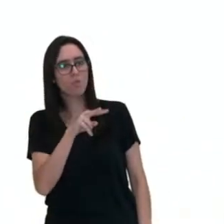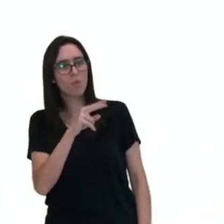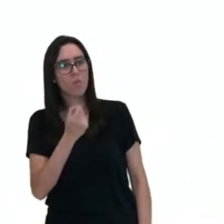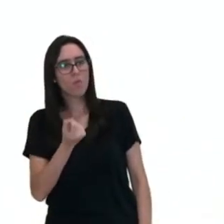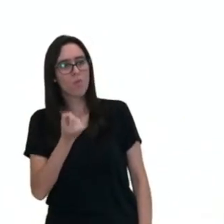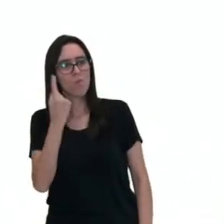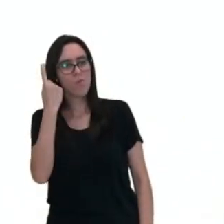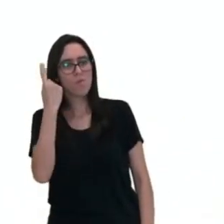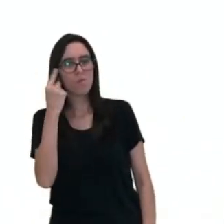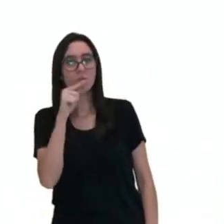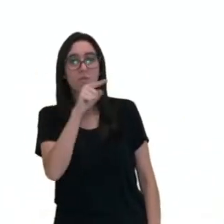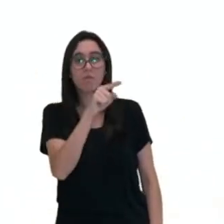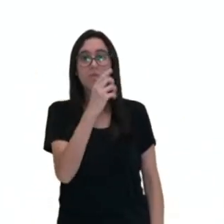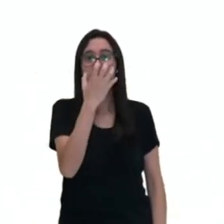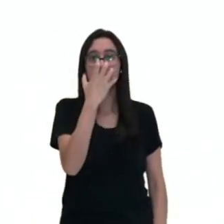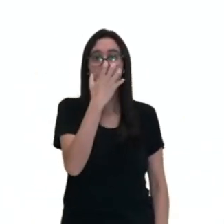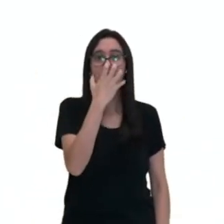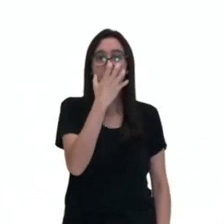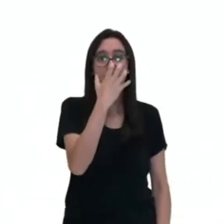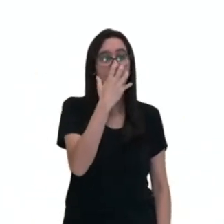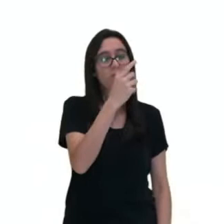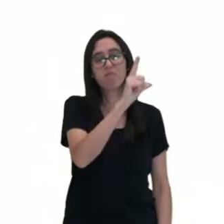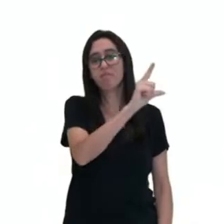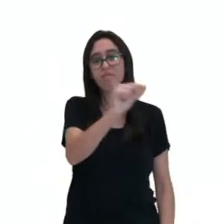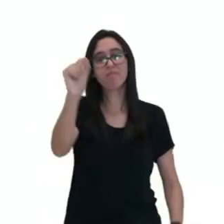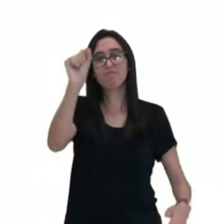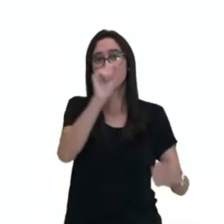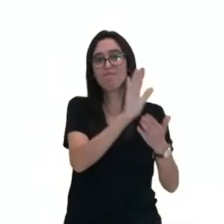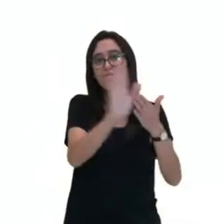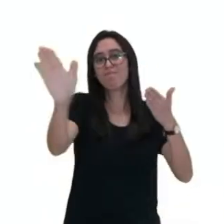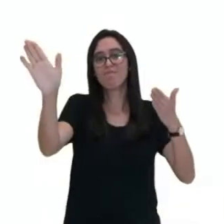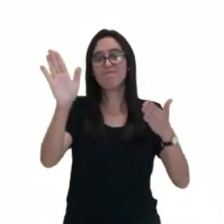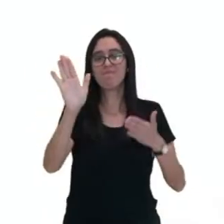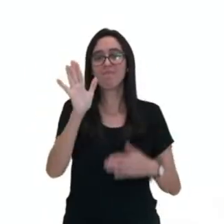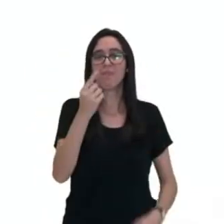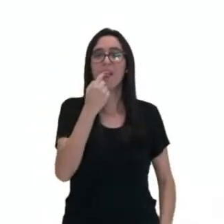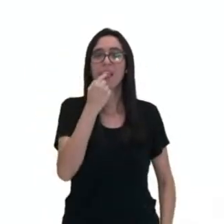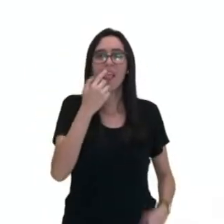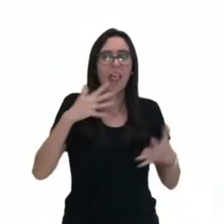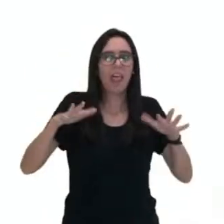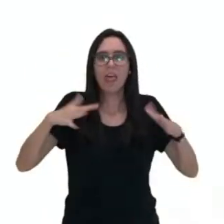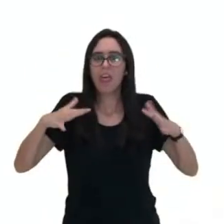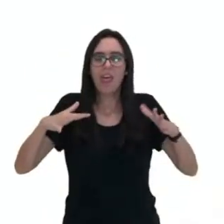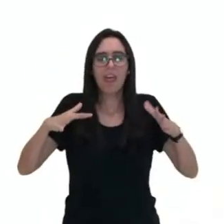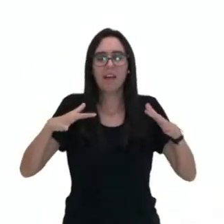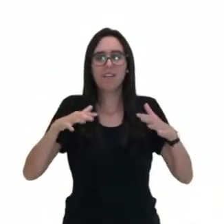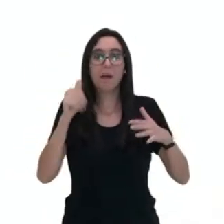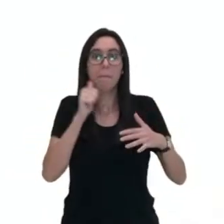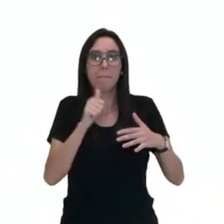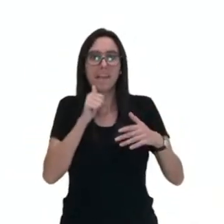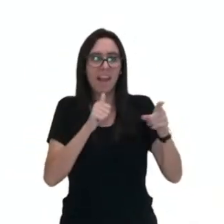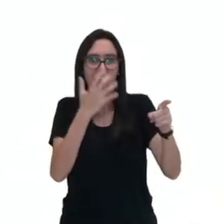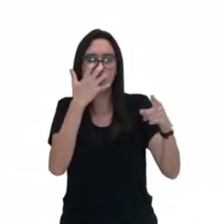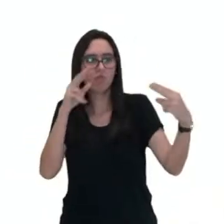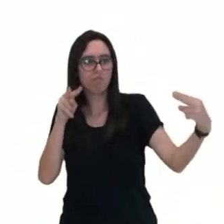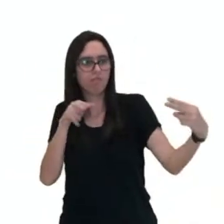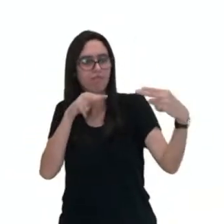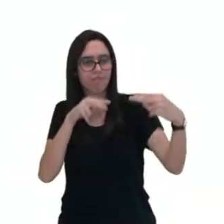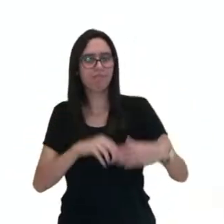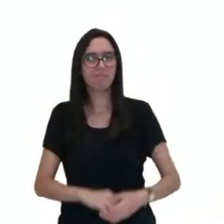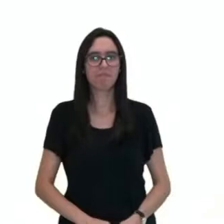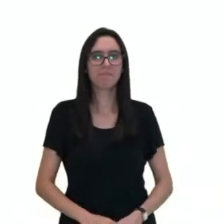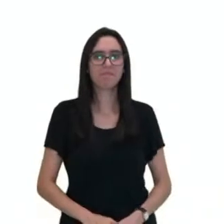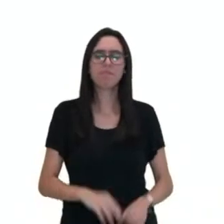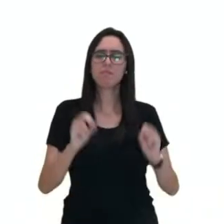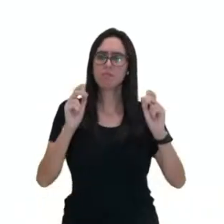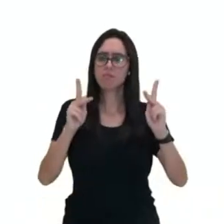o cachorro estacou diante dela. Sua língua vibrava. Ambos se olhavam. Uma das características